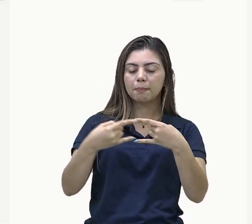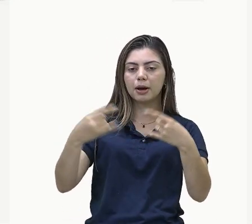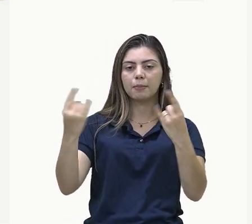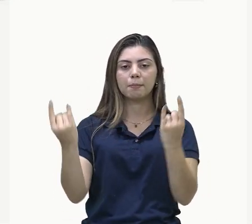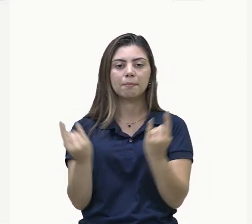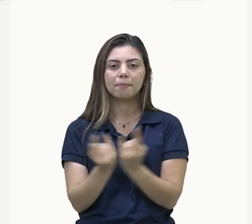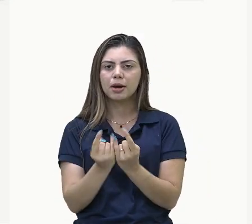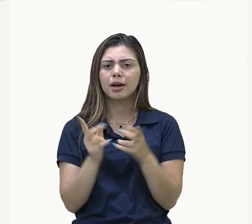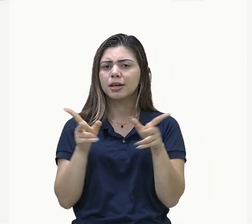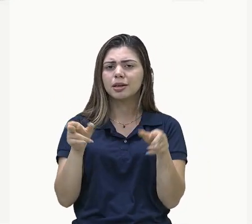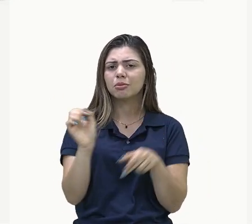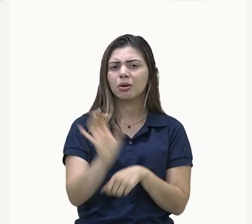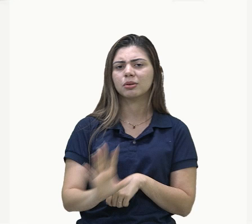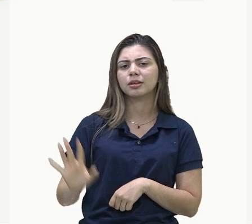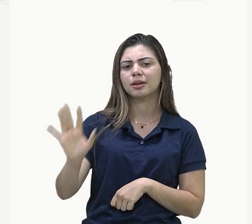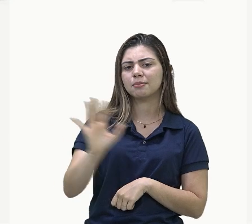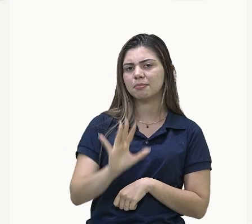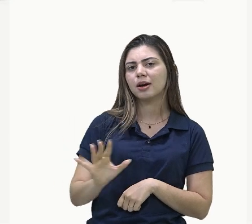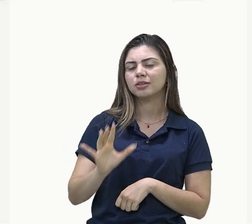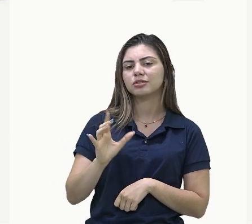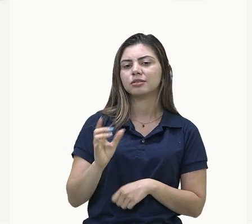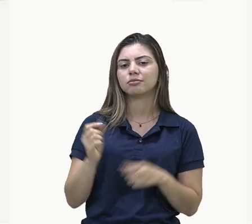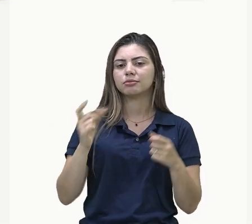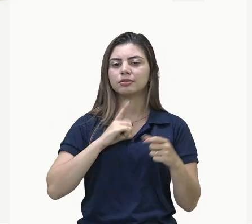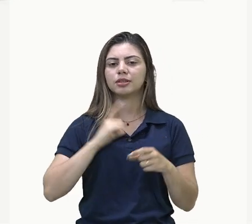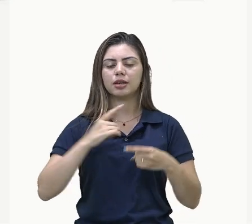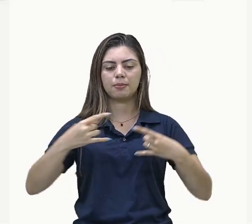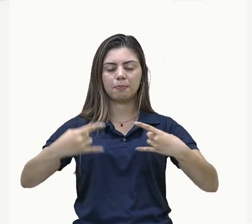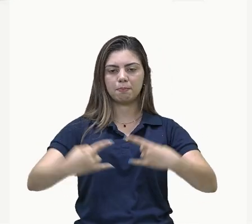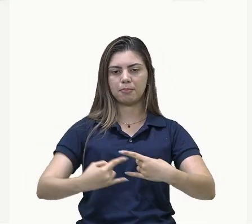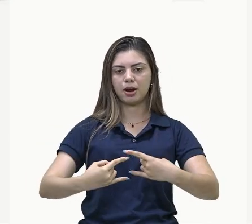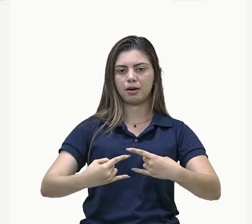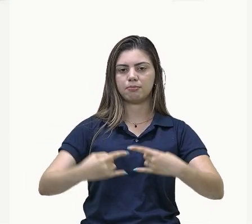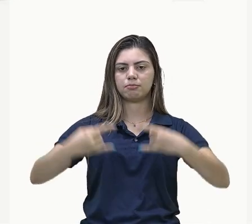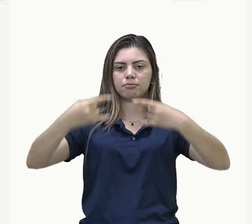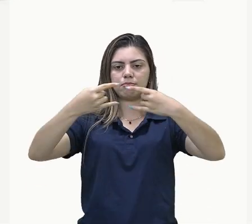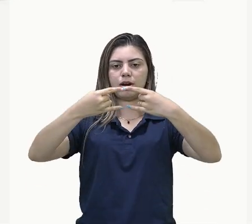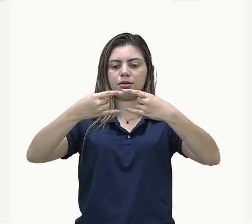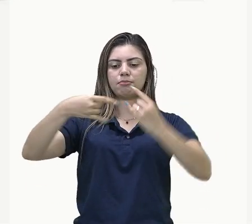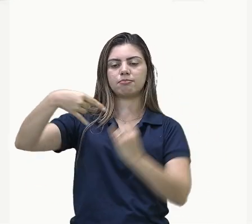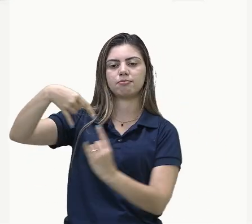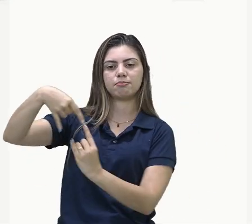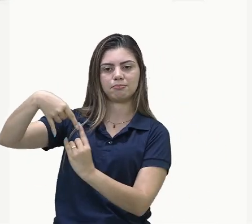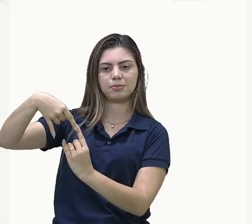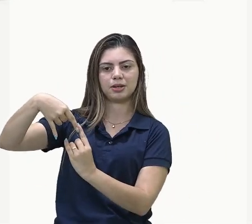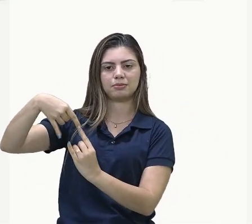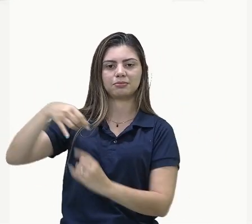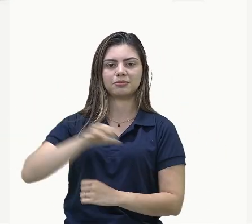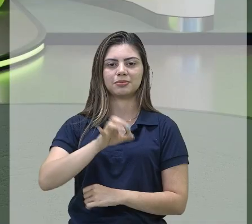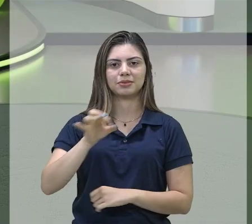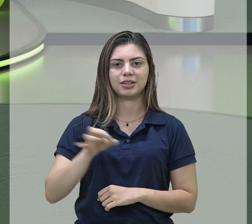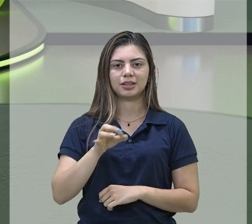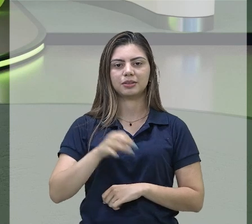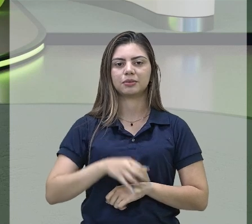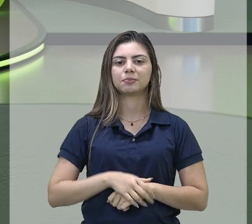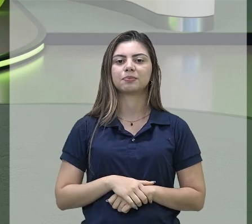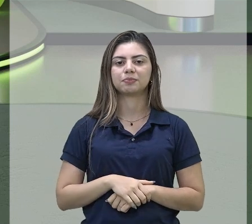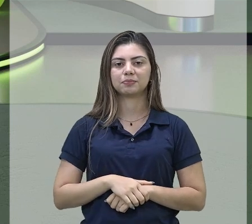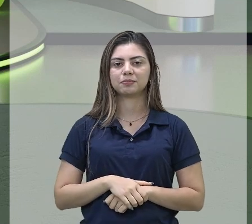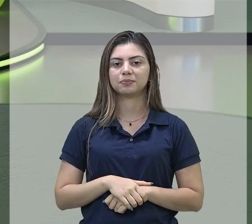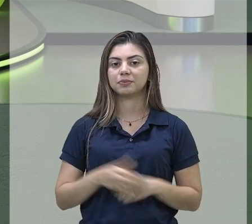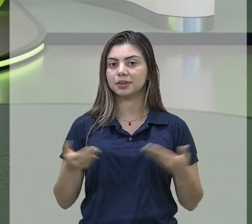associação em série e em paralela, que elas vão vir todas juntas, como nós temos aqui. Vejam, olha